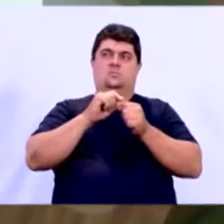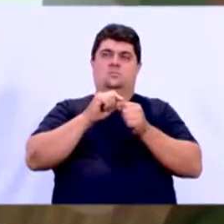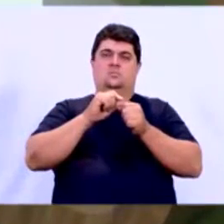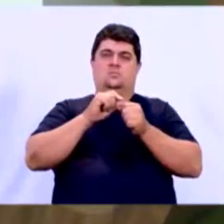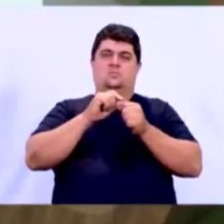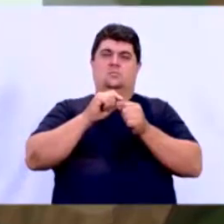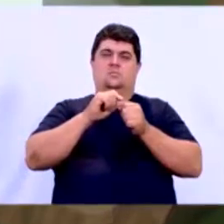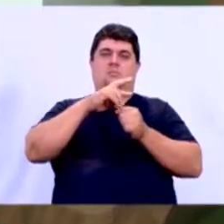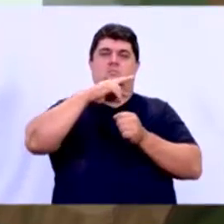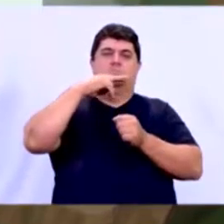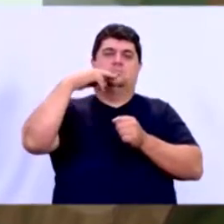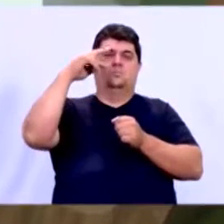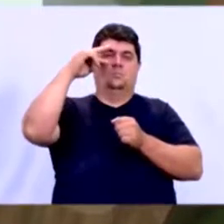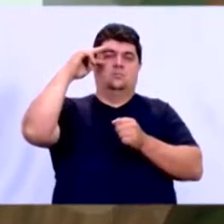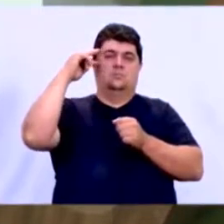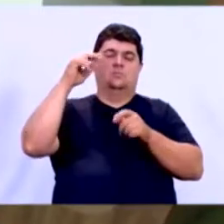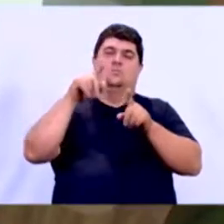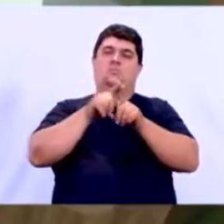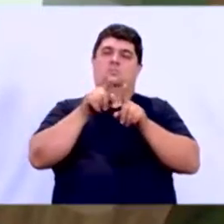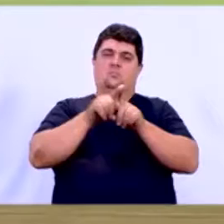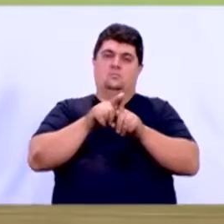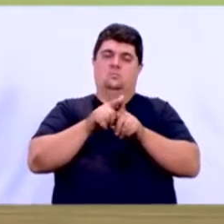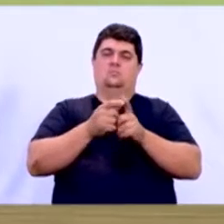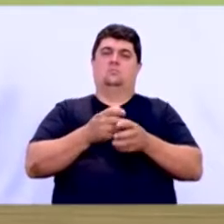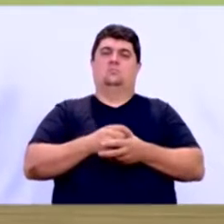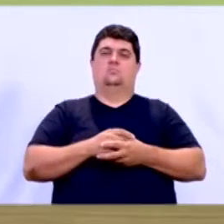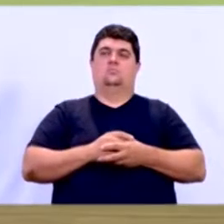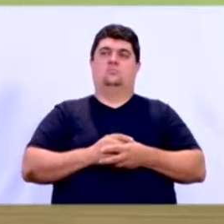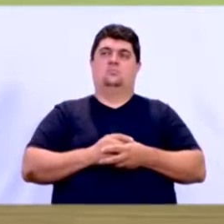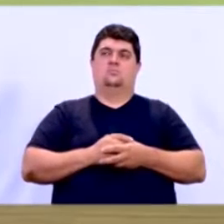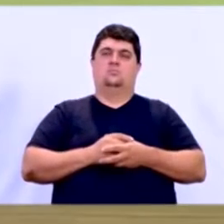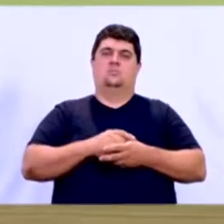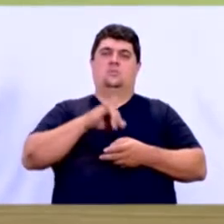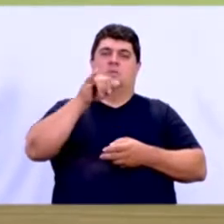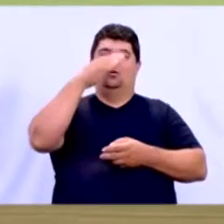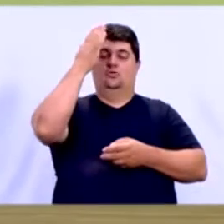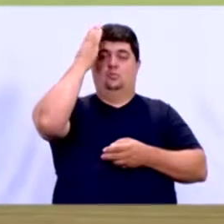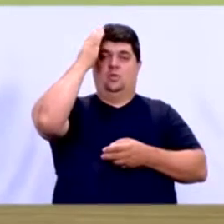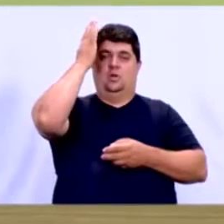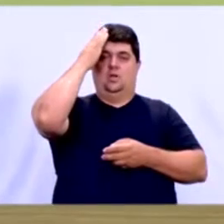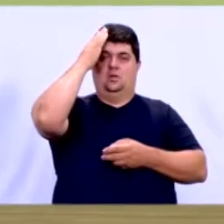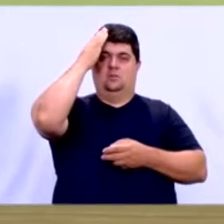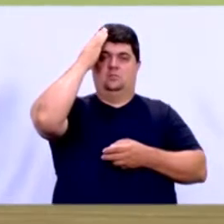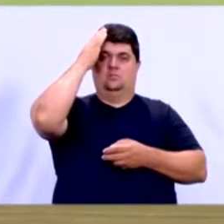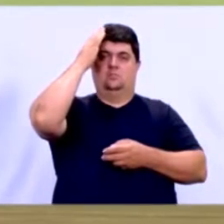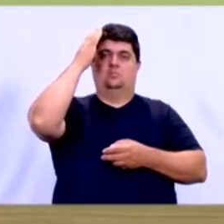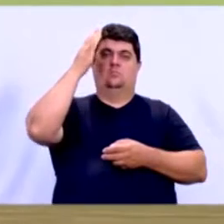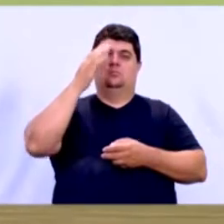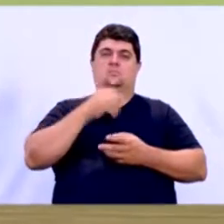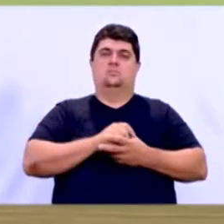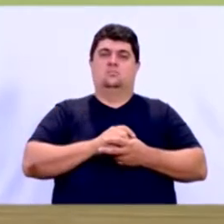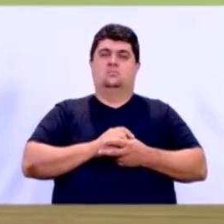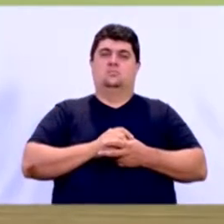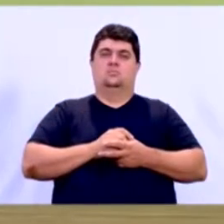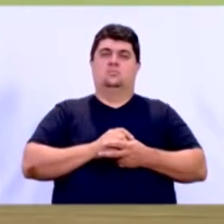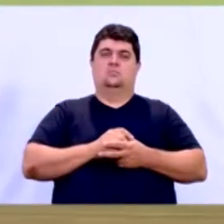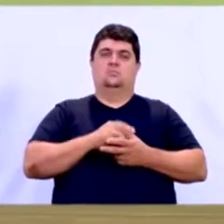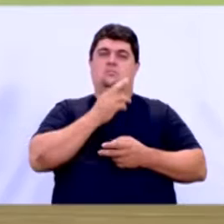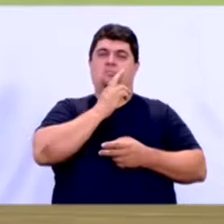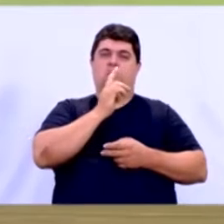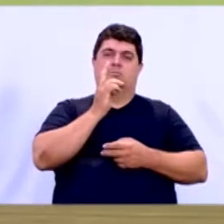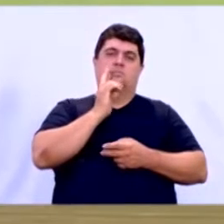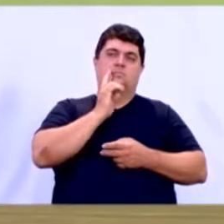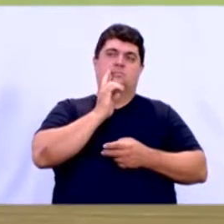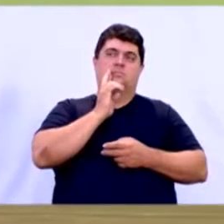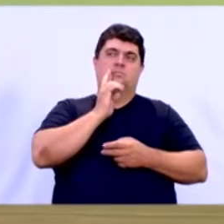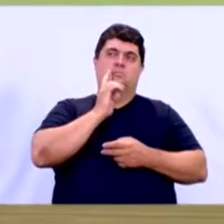de lingerie em enxovais. Interessante também. Também interessante. Digi Paraná, gosta, né? Digi Paraná é um restaurante.